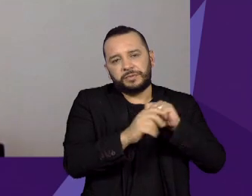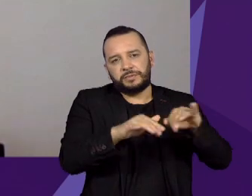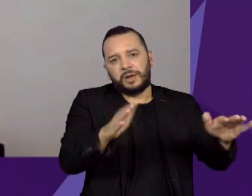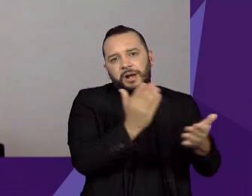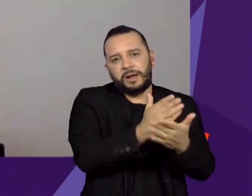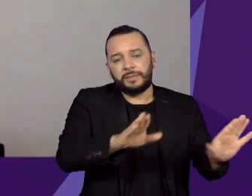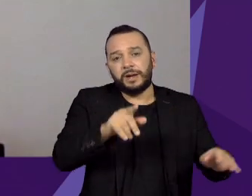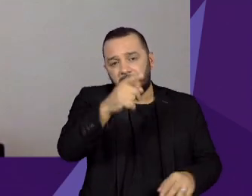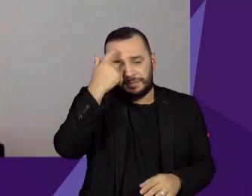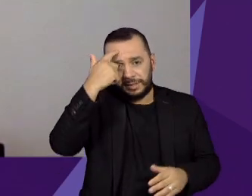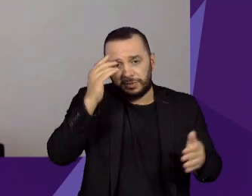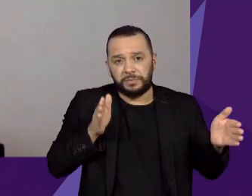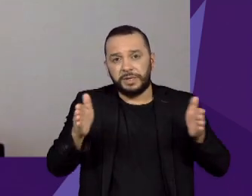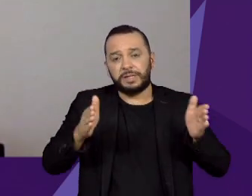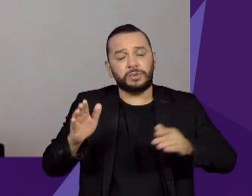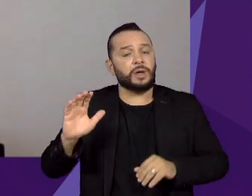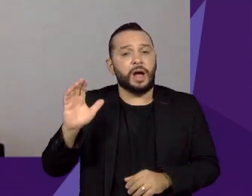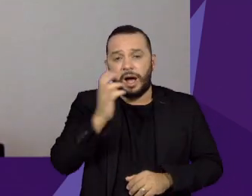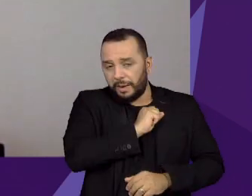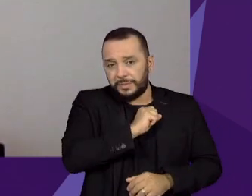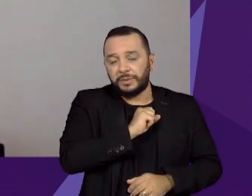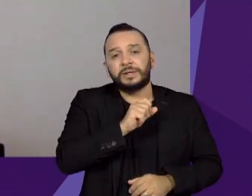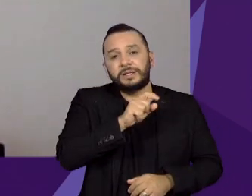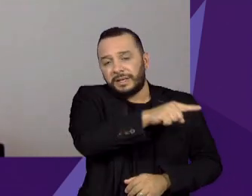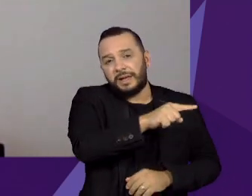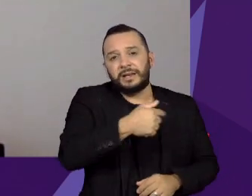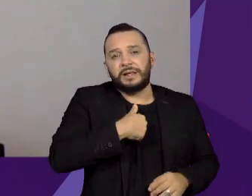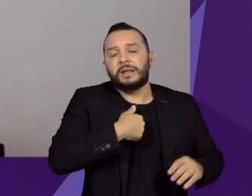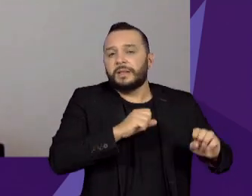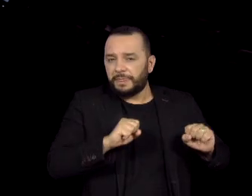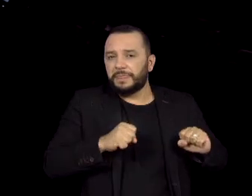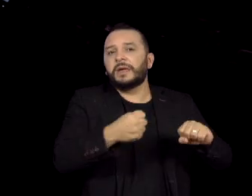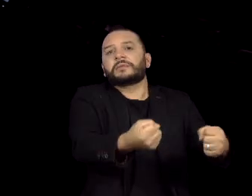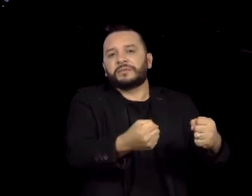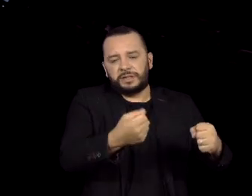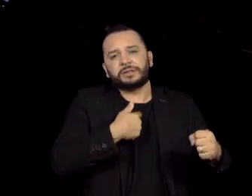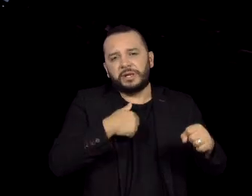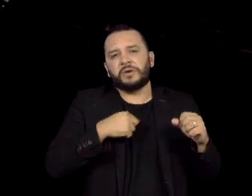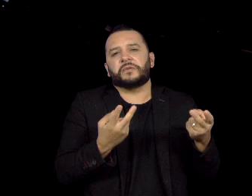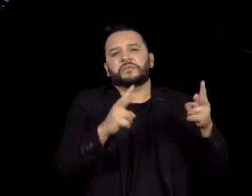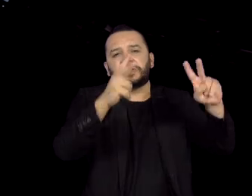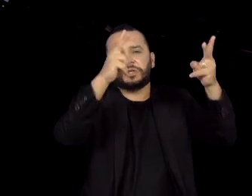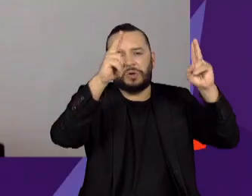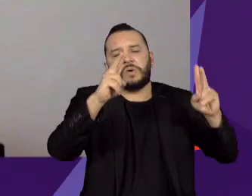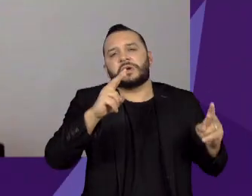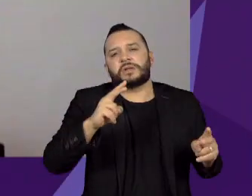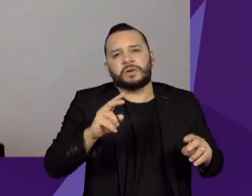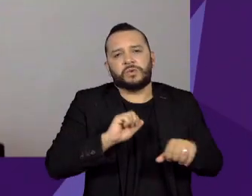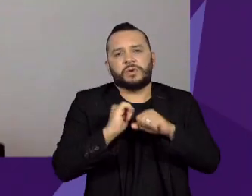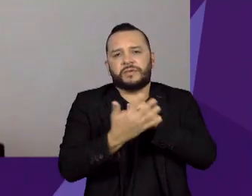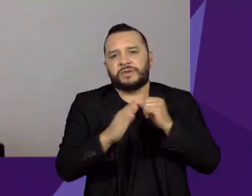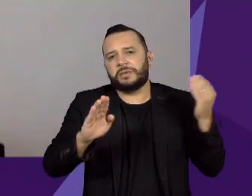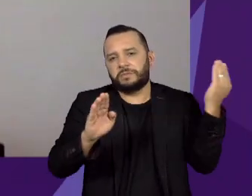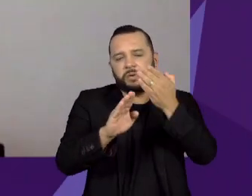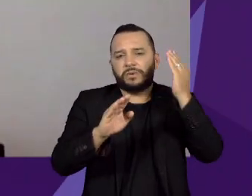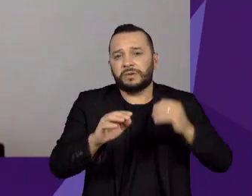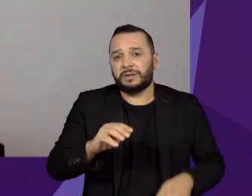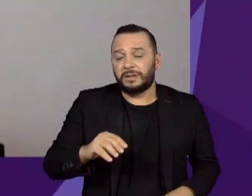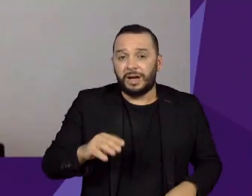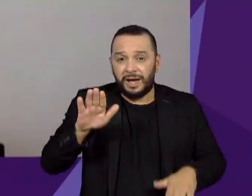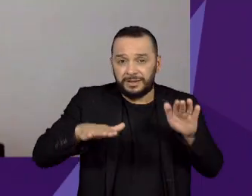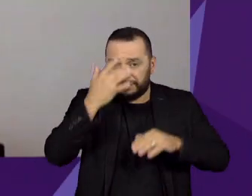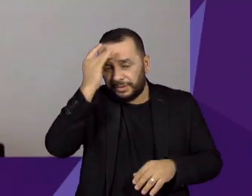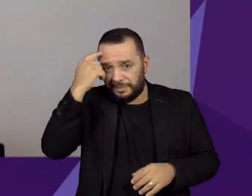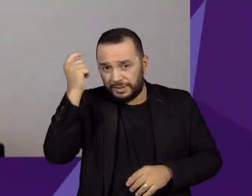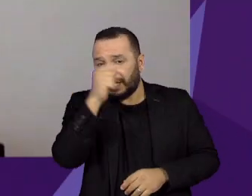ele sairia do outro lado como aquele que defendeu a pós-pandemia. Tem gente que fala assim, ele é doido, ele é burro. Não,